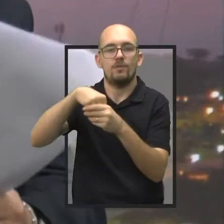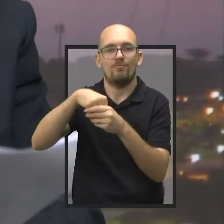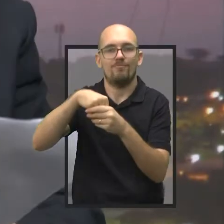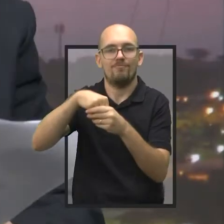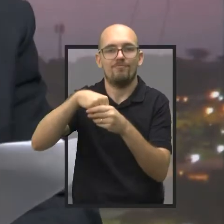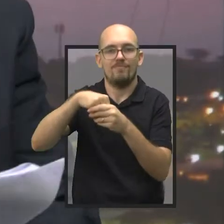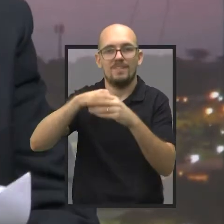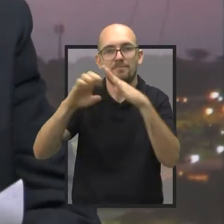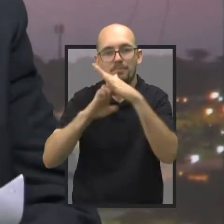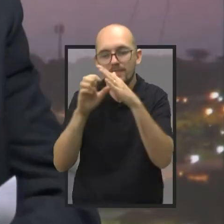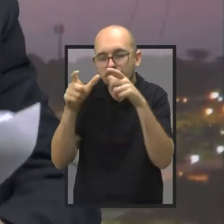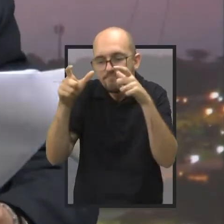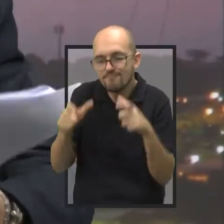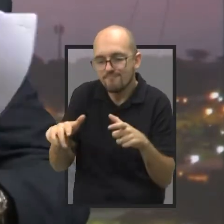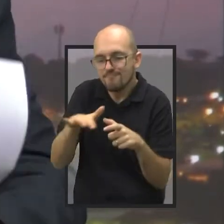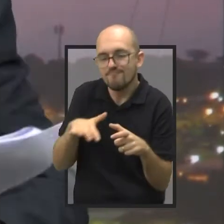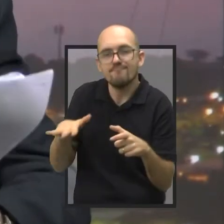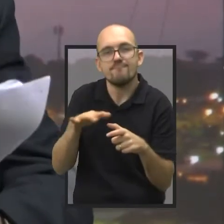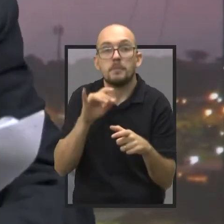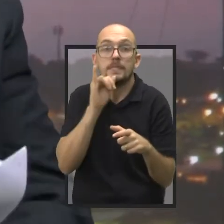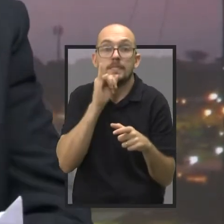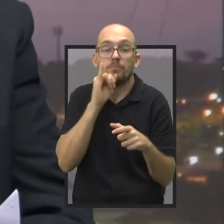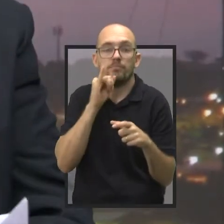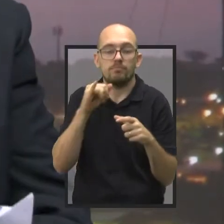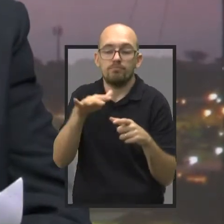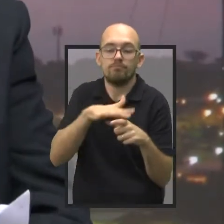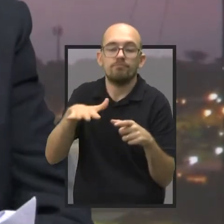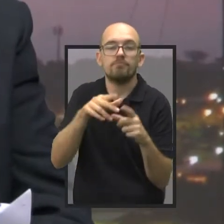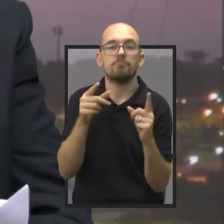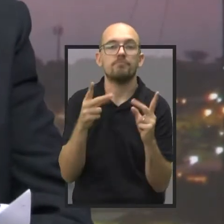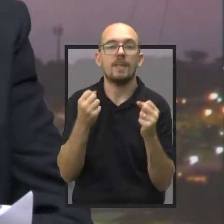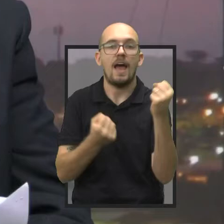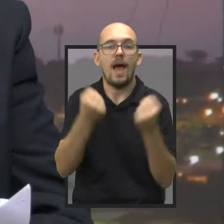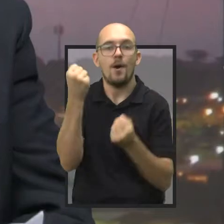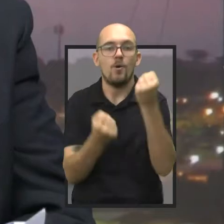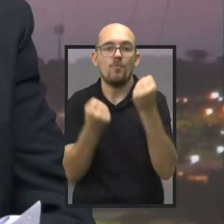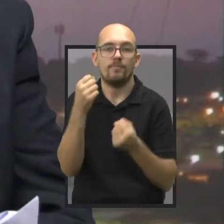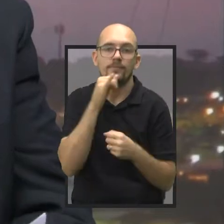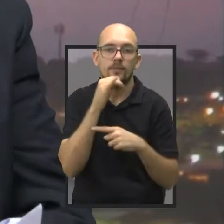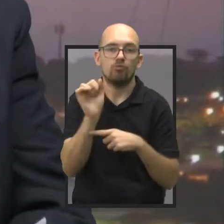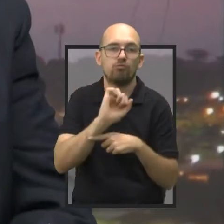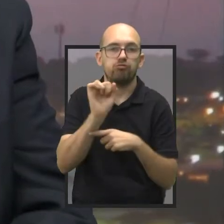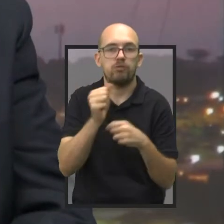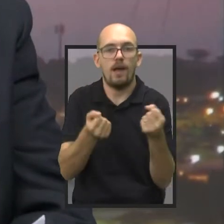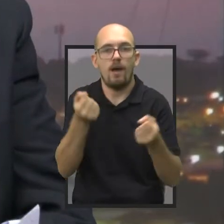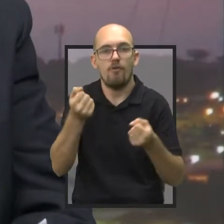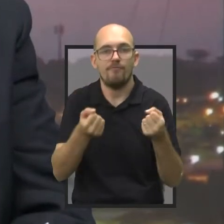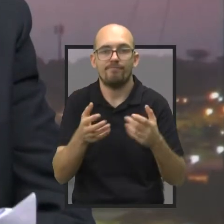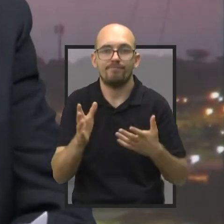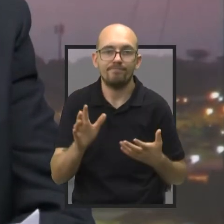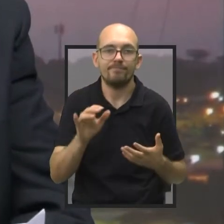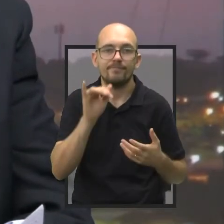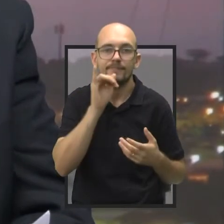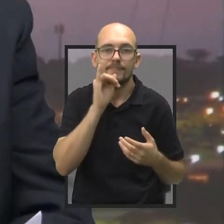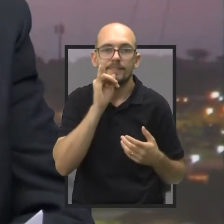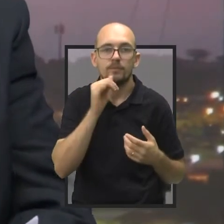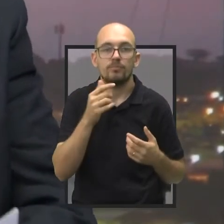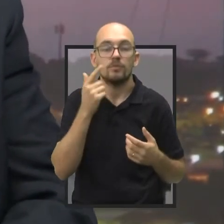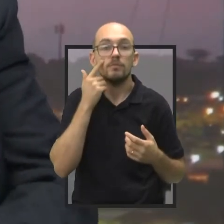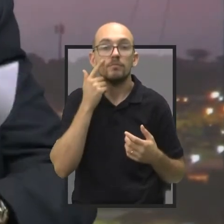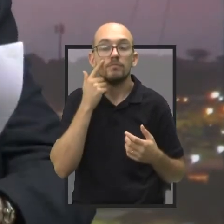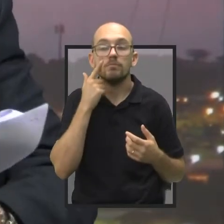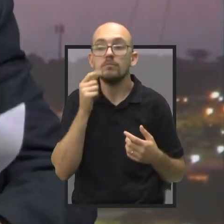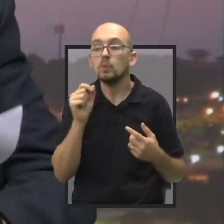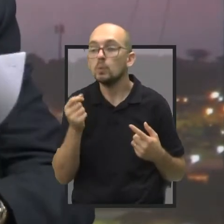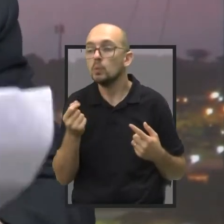mercado restrito, por exemplo, mercado automobilístico. Então nós vamos citar e contar com os